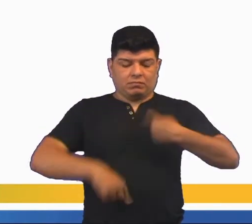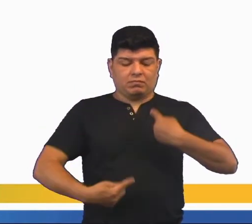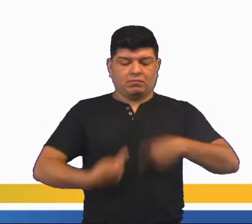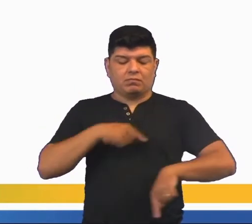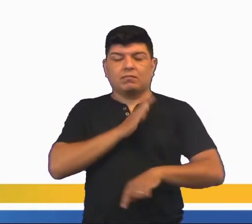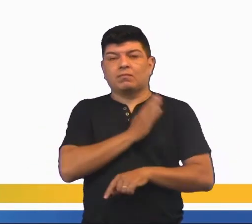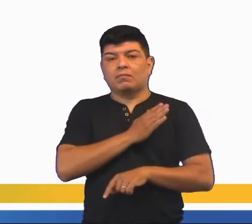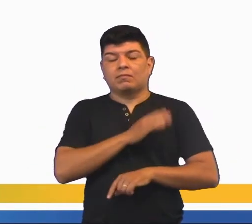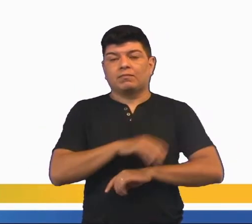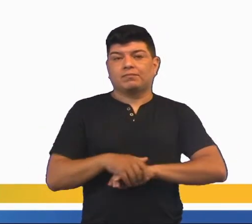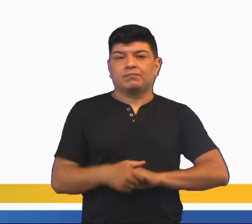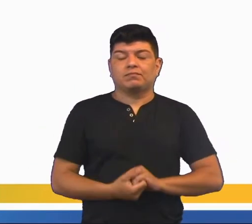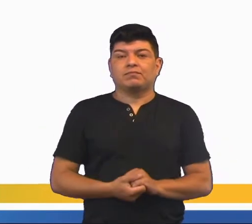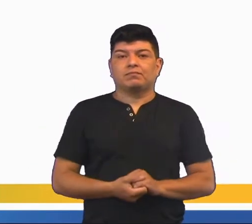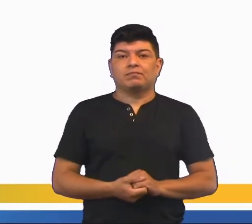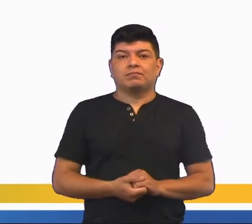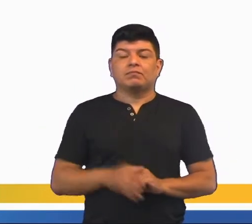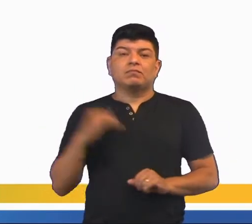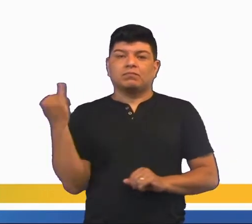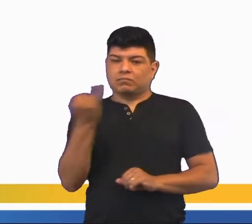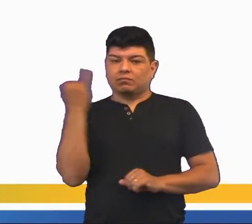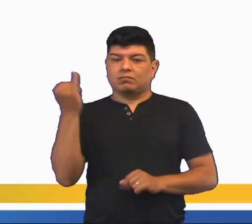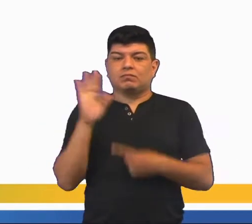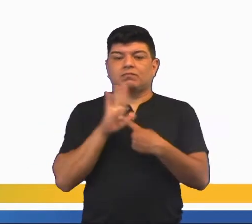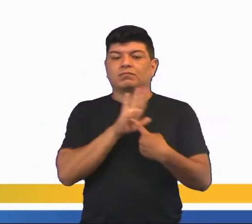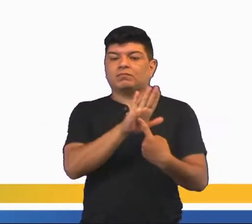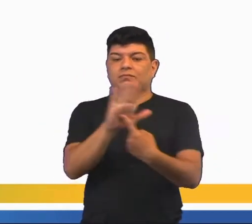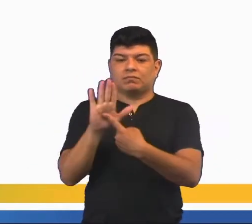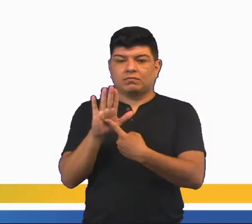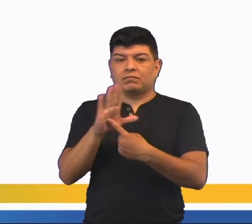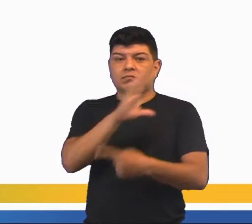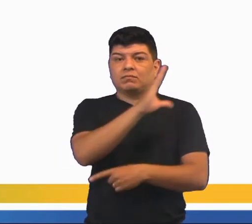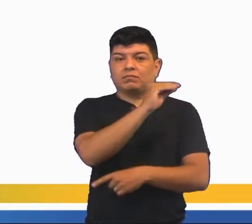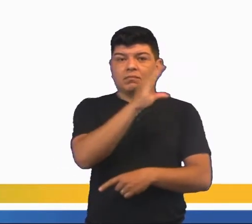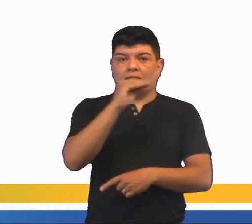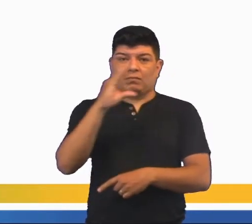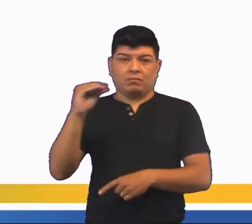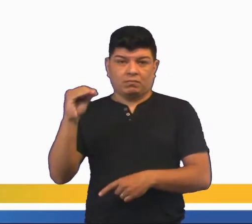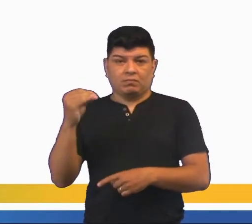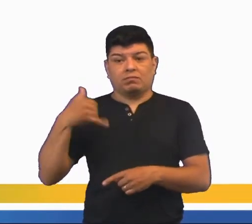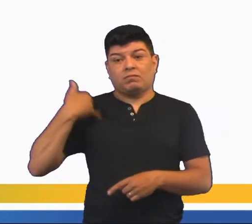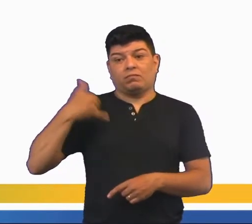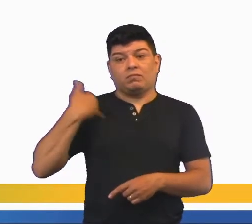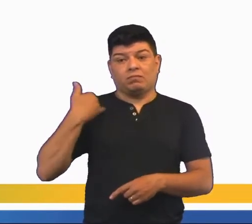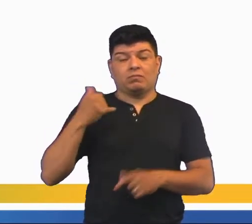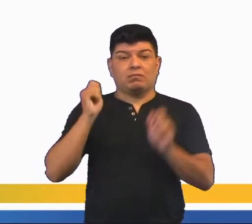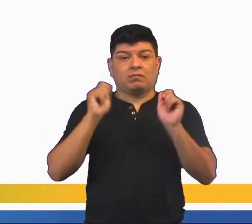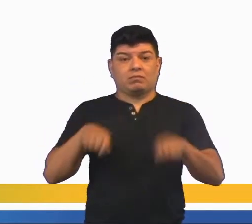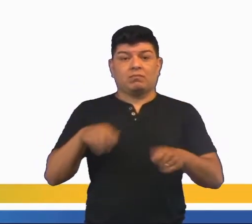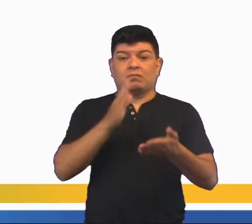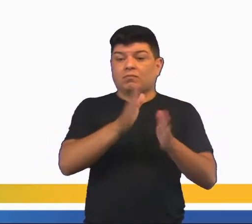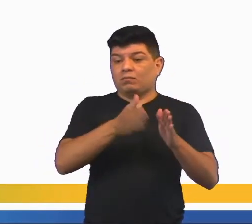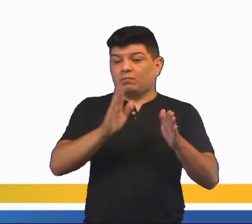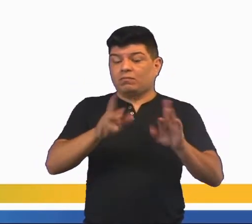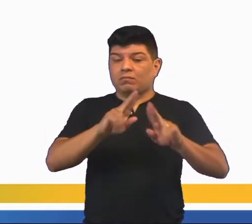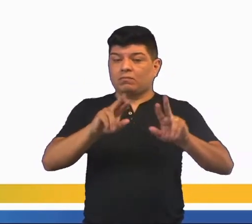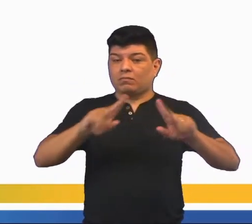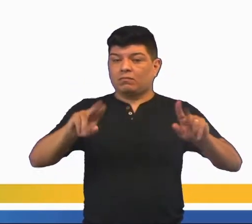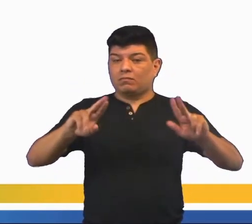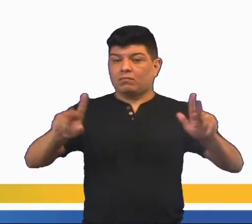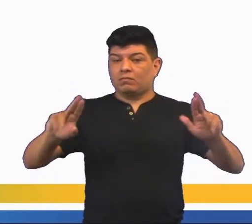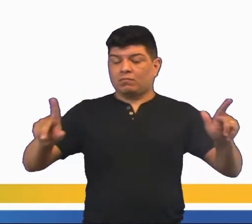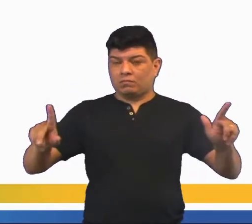cardiorrespiratório. É importante destacar que adolescentes na mesma idade podem estar em fases diferentes